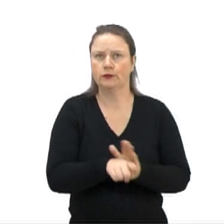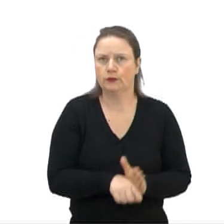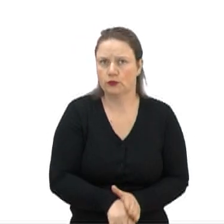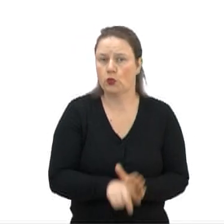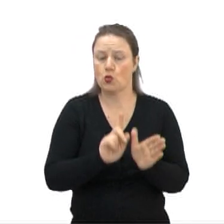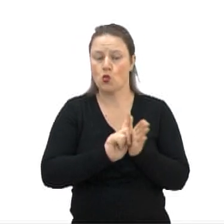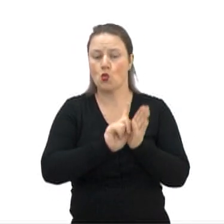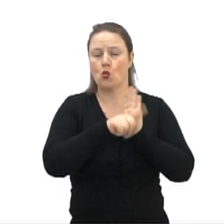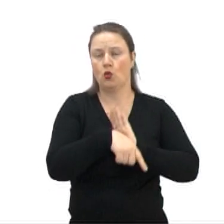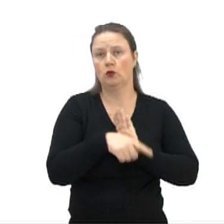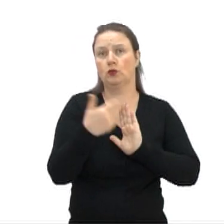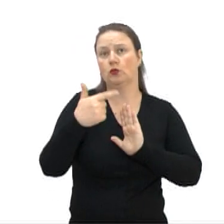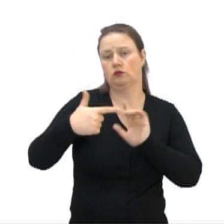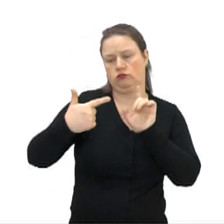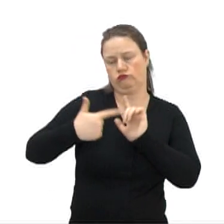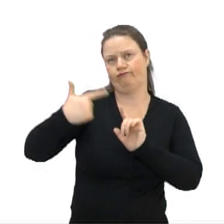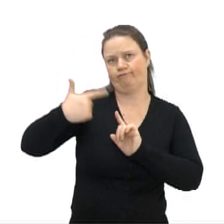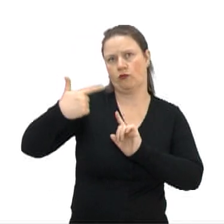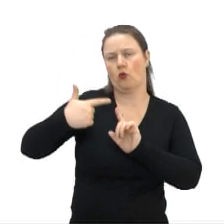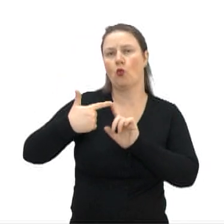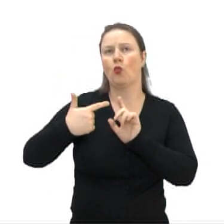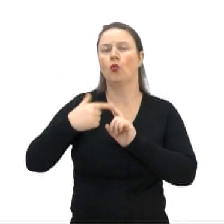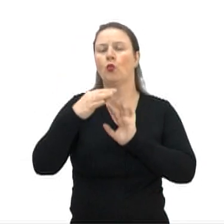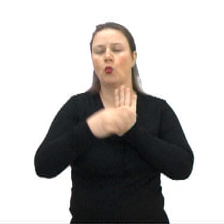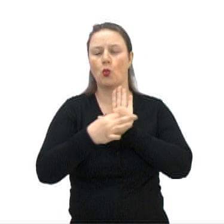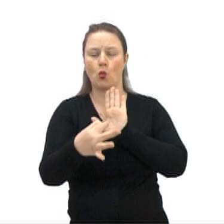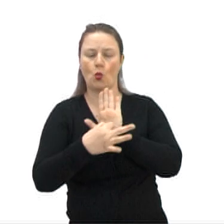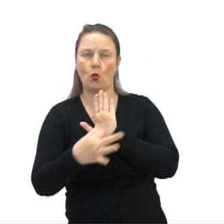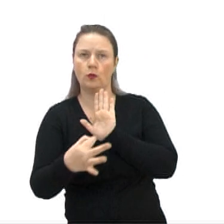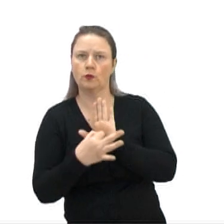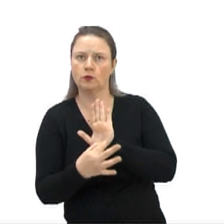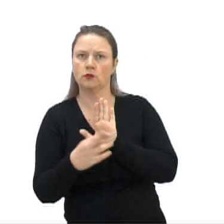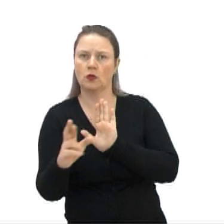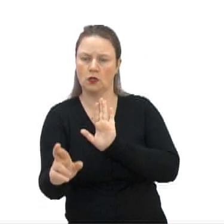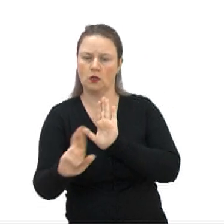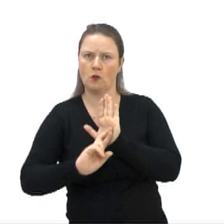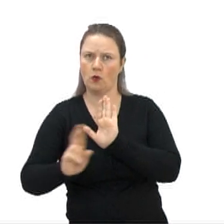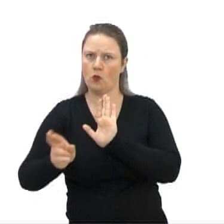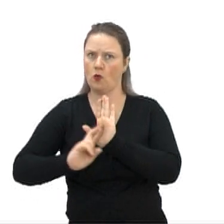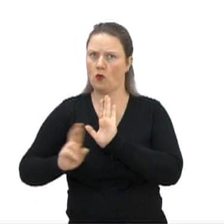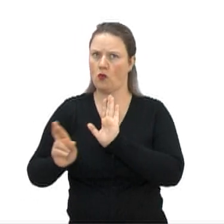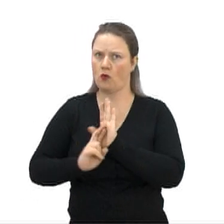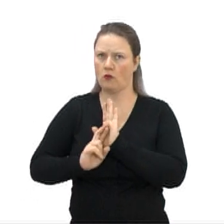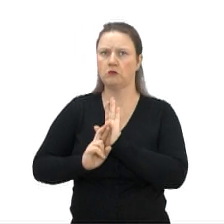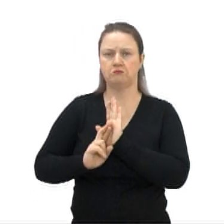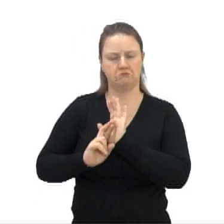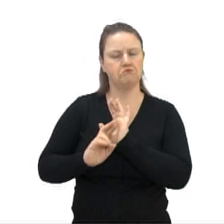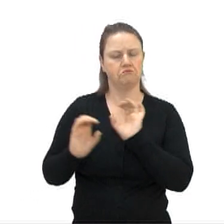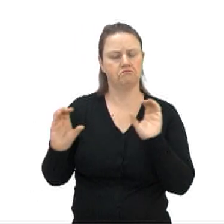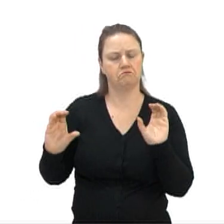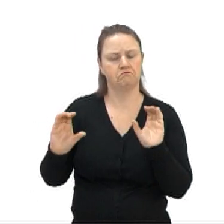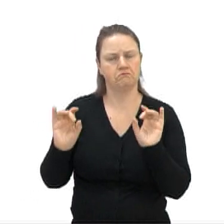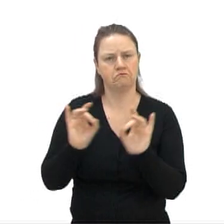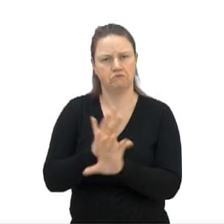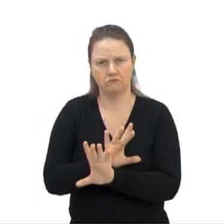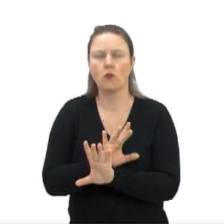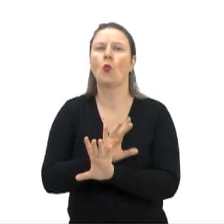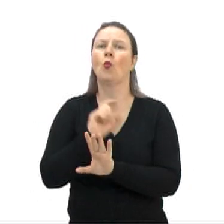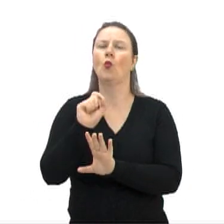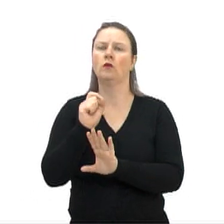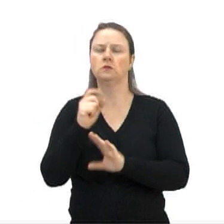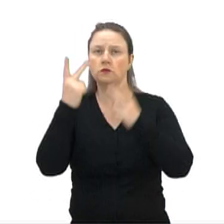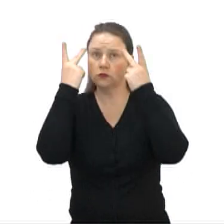da pesquisa de opinião, porém com respostas fechadas. Eu tenho as respostas fechadas. Normalmente, ela